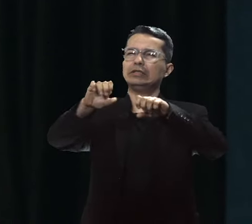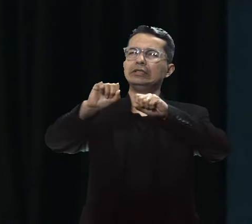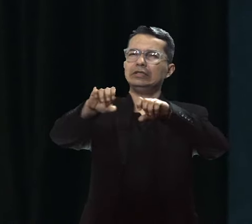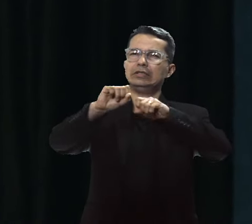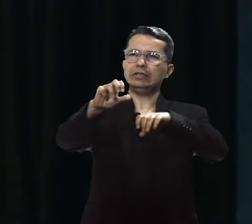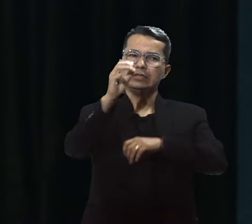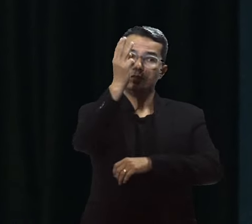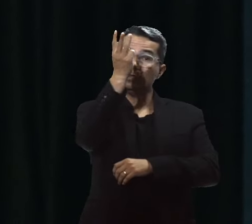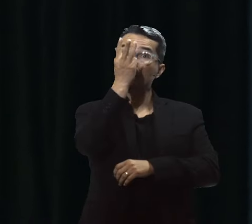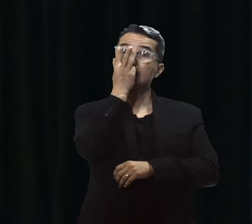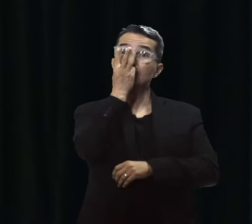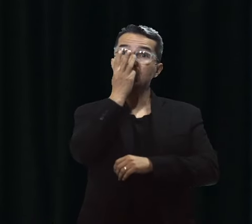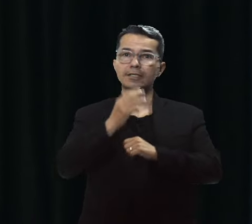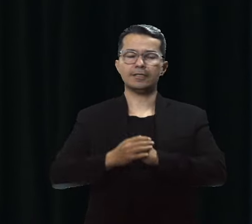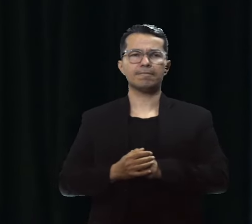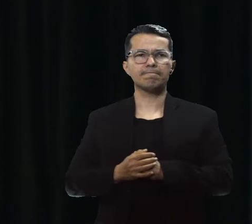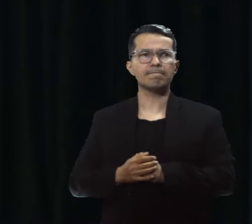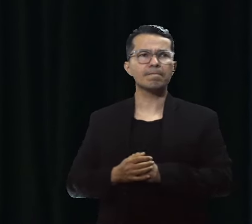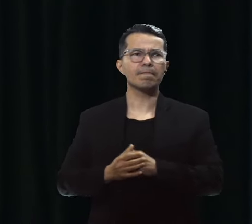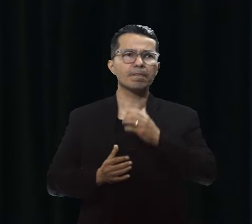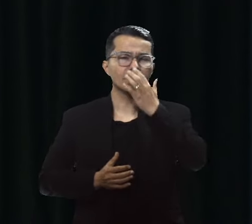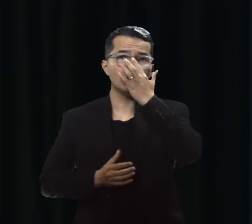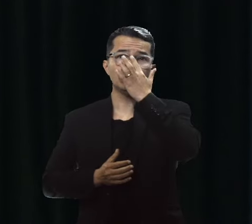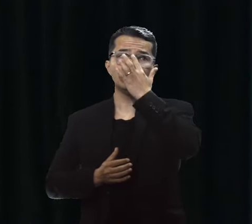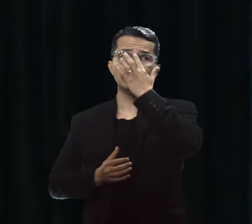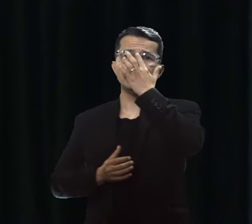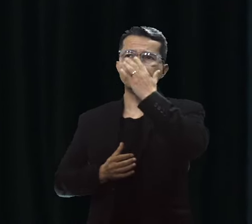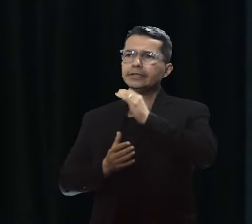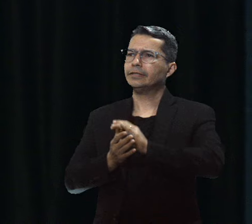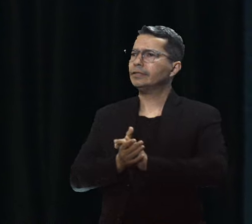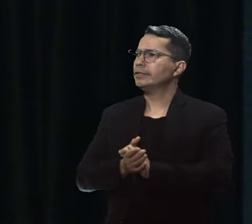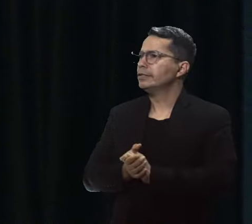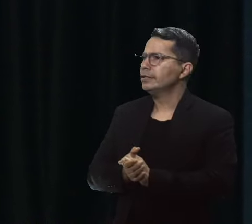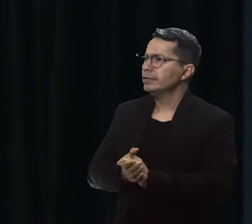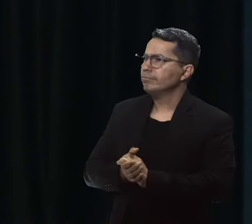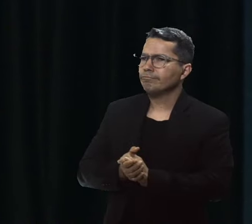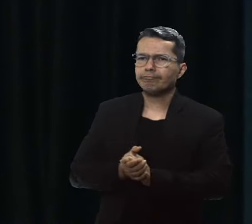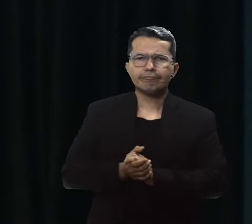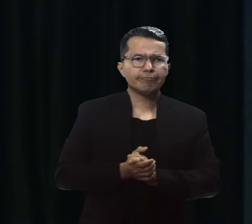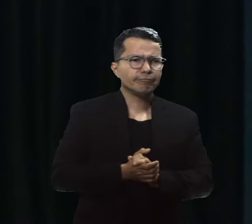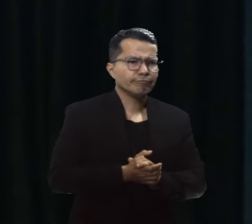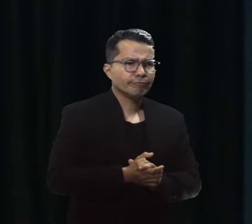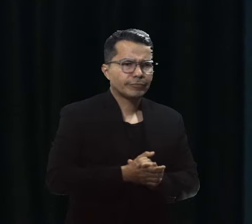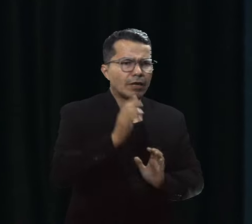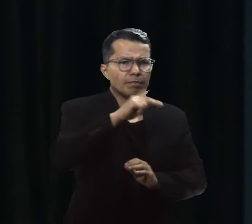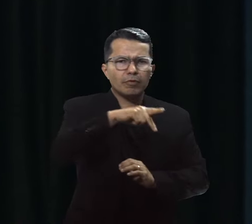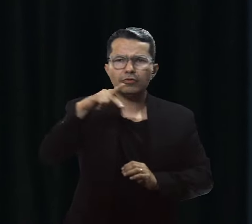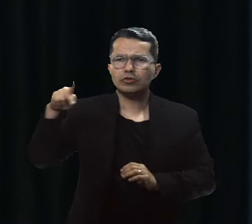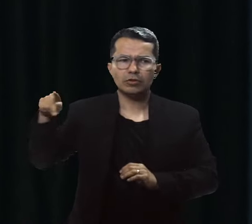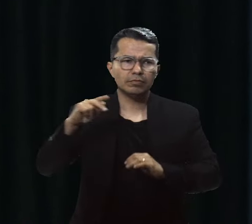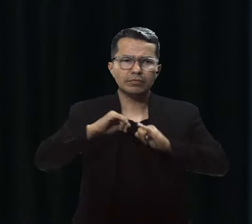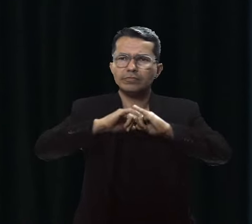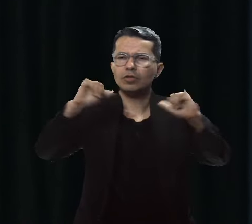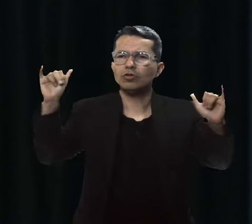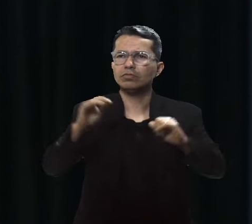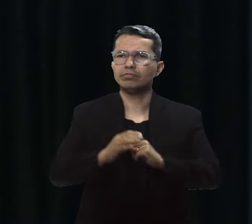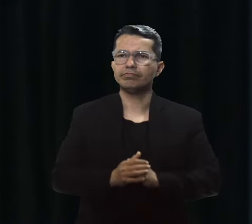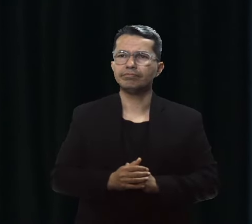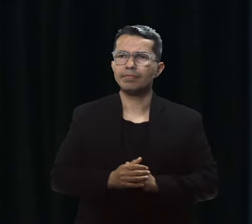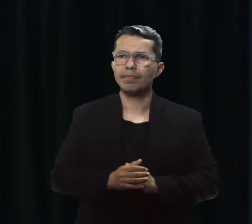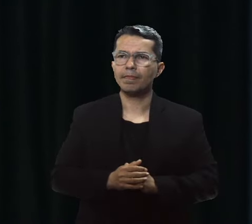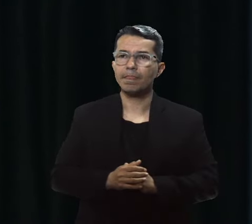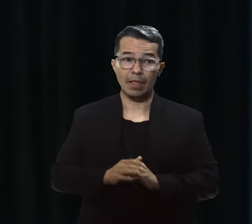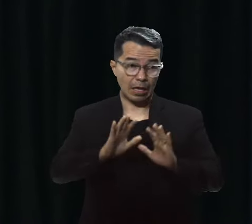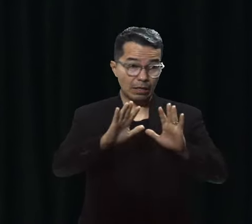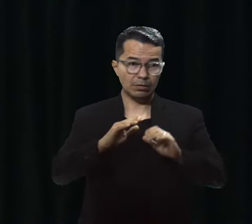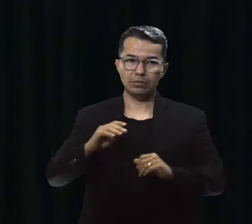Isaías. E aí ele falou assim, parou e falou, e Deus falou no meu coração, antes do professor falar, ele falou: Michel, eu